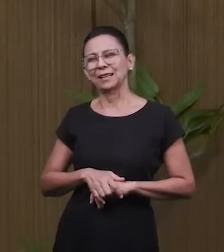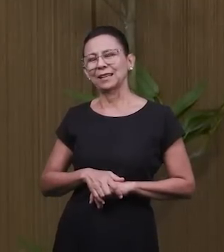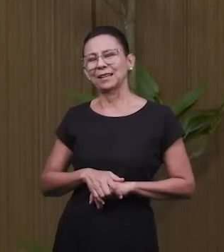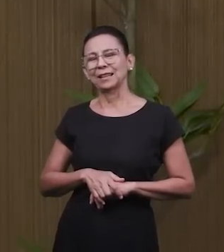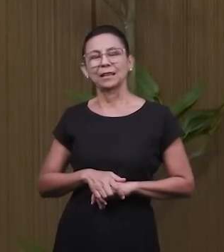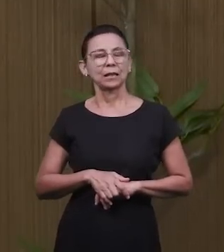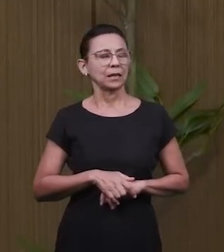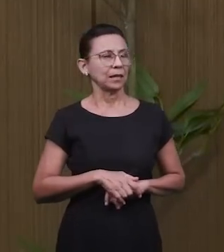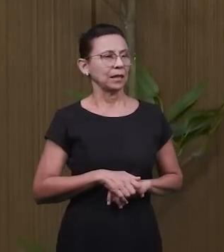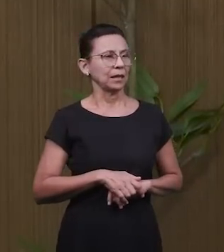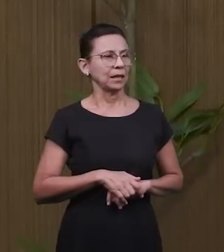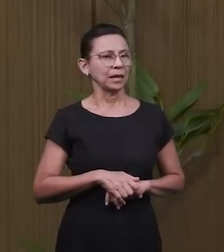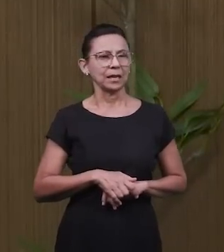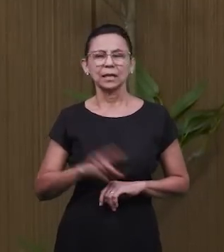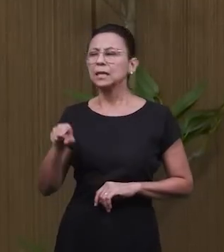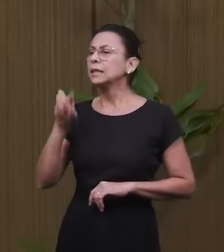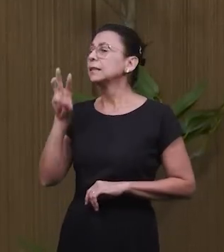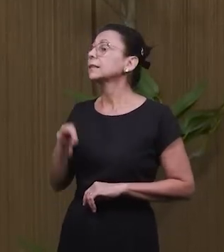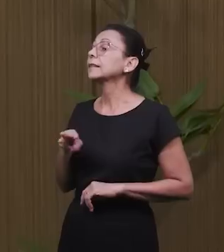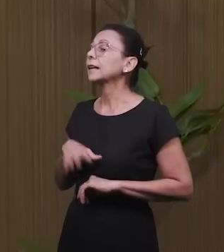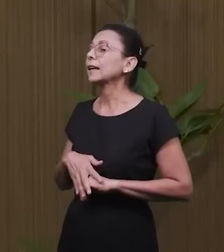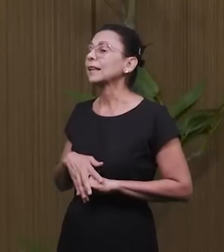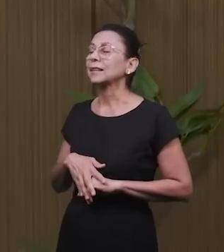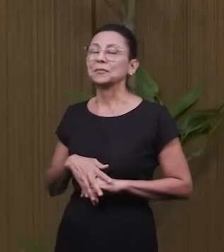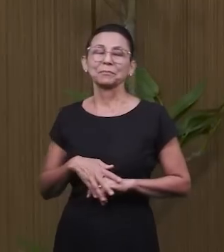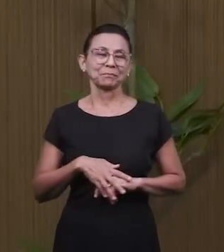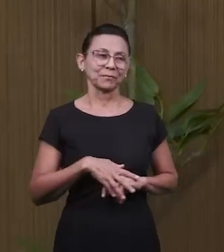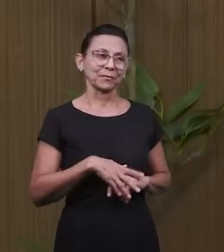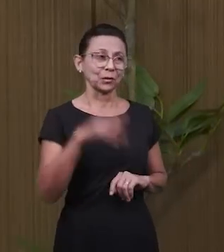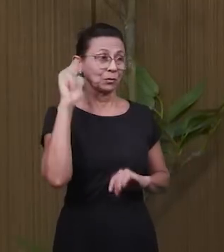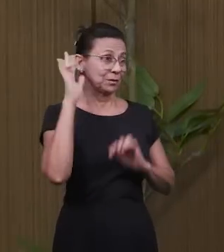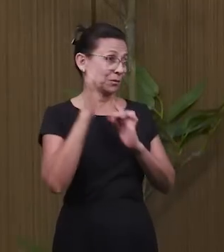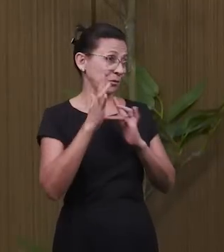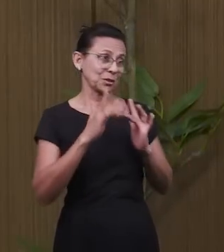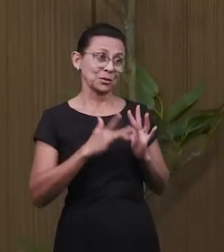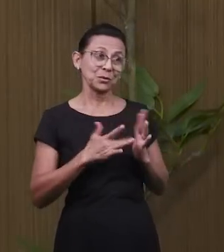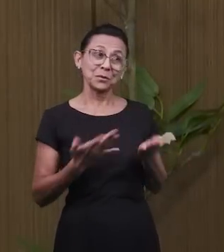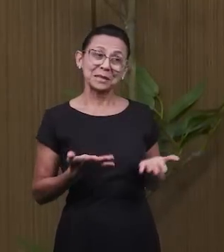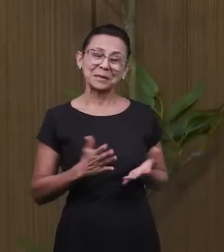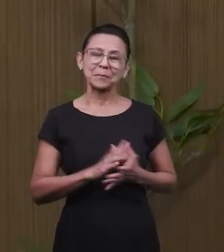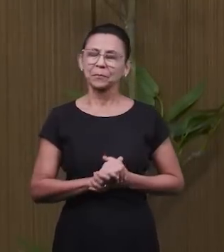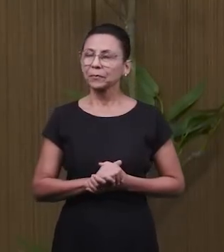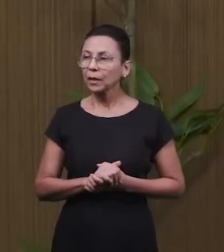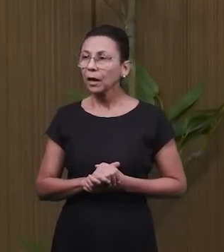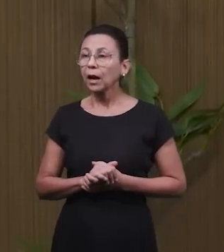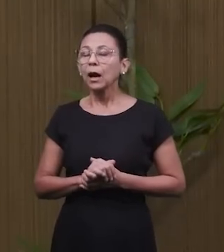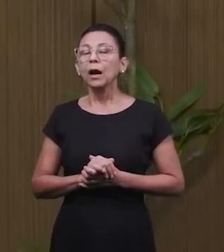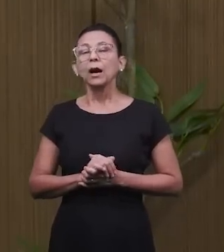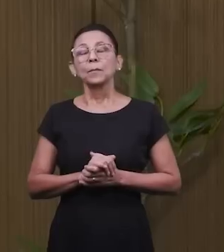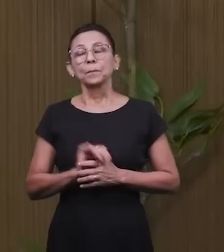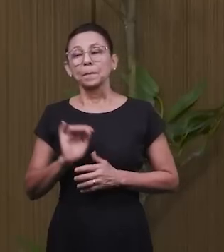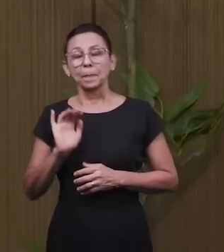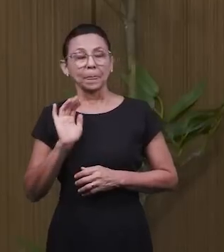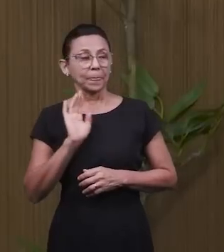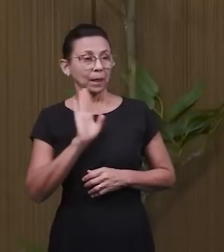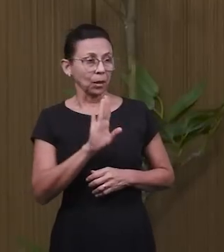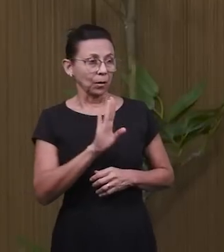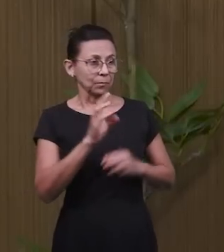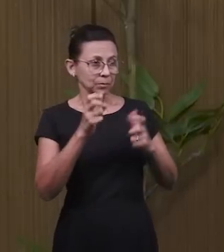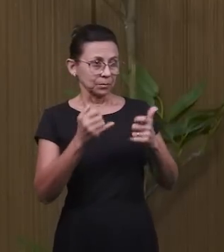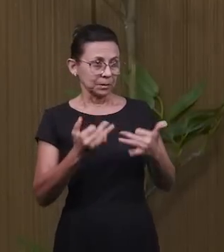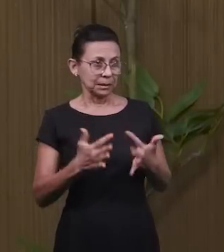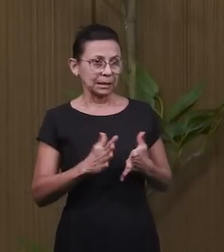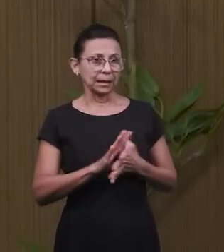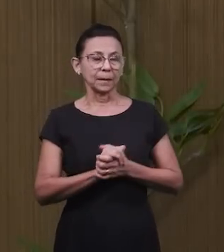Jesus. Aí expliquei para ela, nós temos um grupo orando pelo culto. E o Senhor se revela a esse grupo. E ele